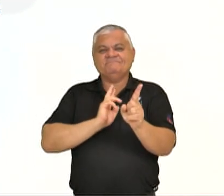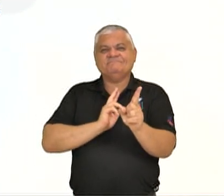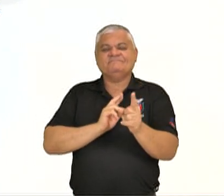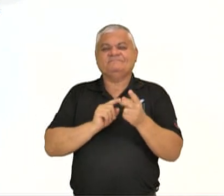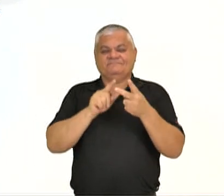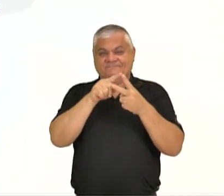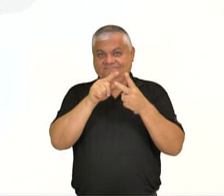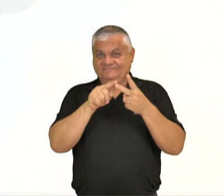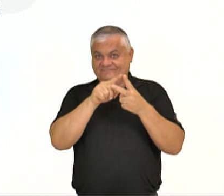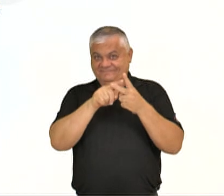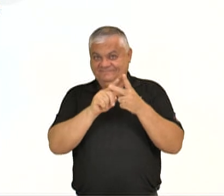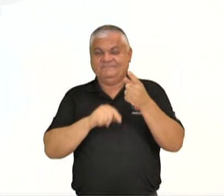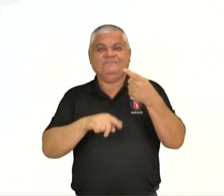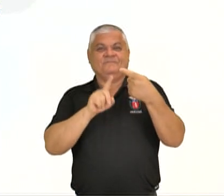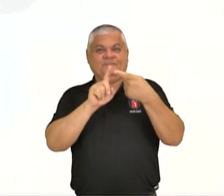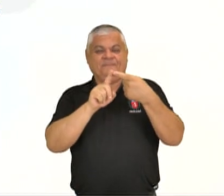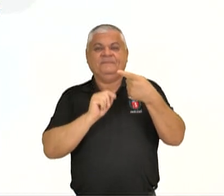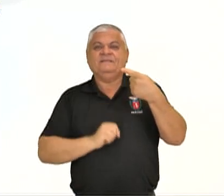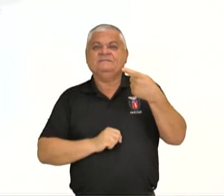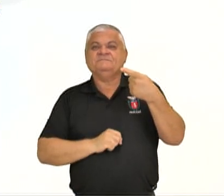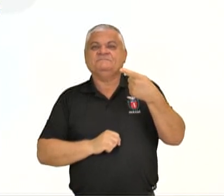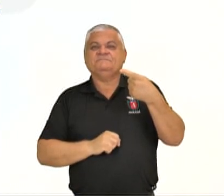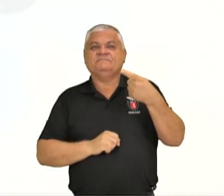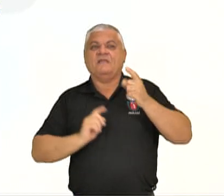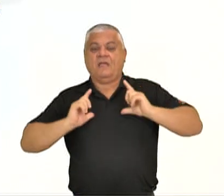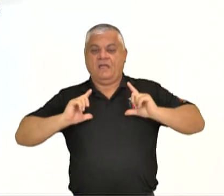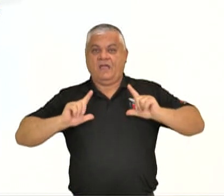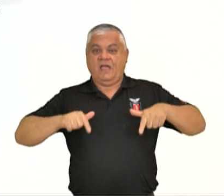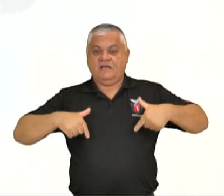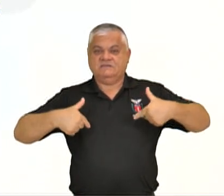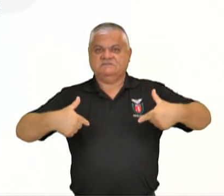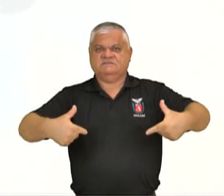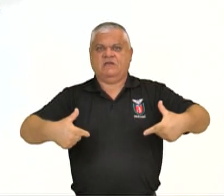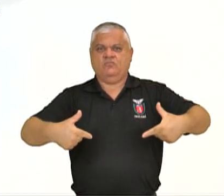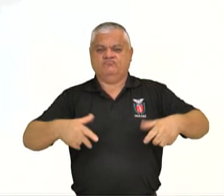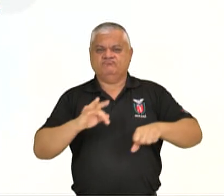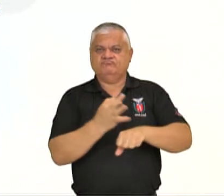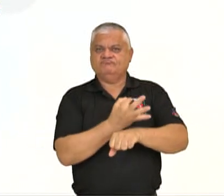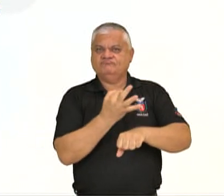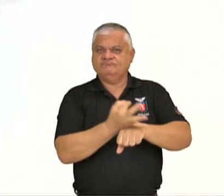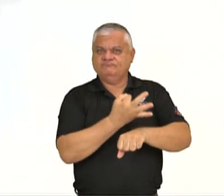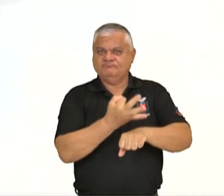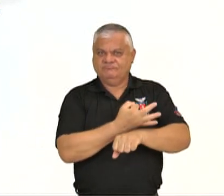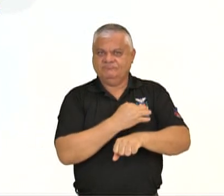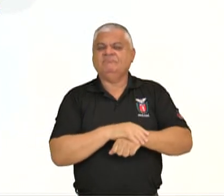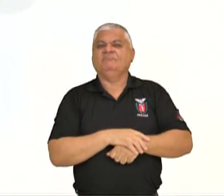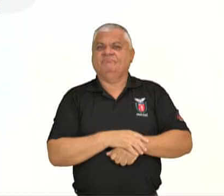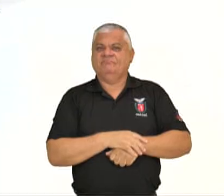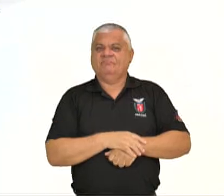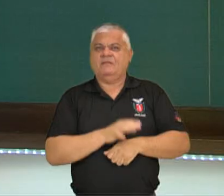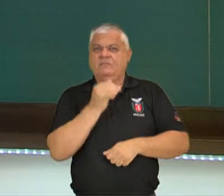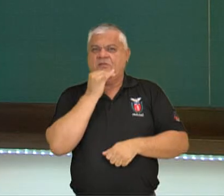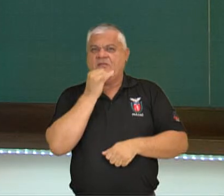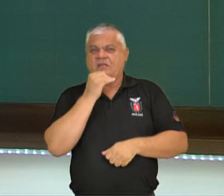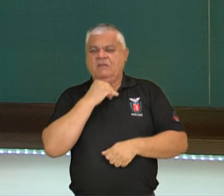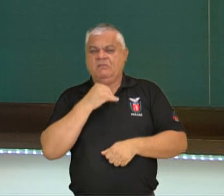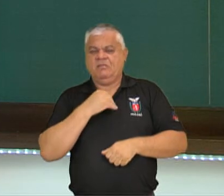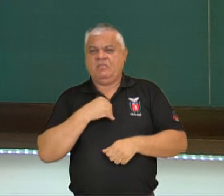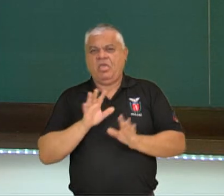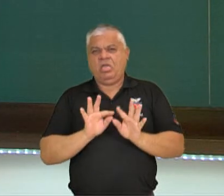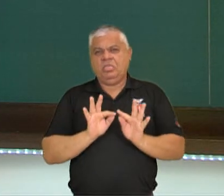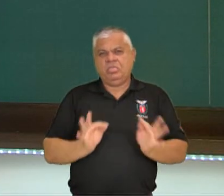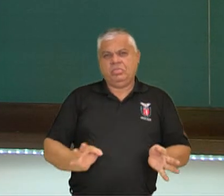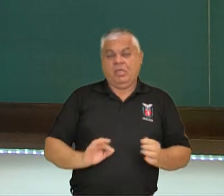2 pontos. 1, ação ou efeito de resistir, de não ceder,